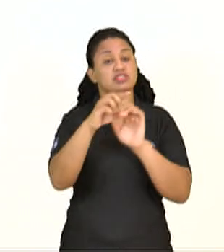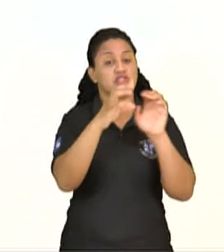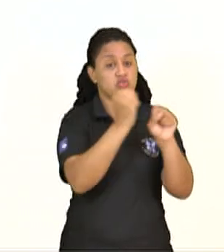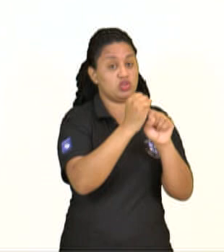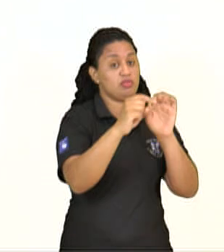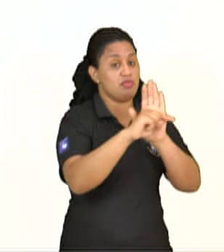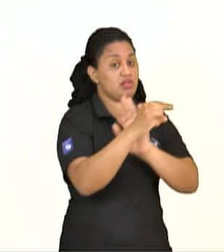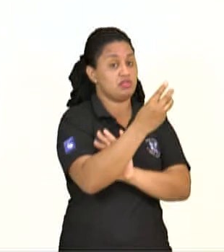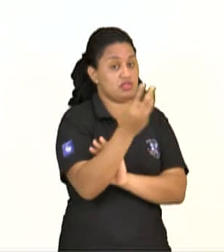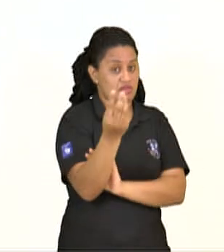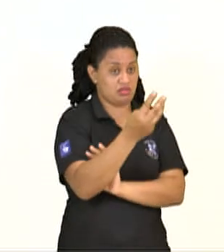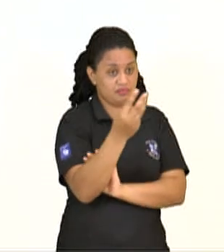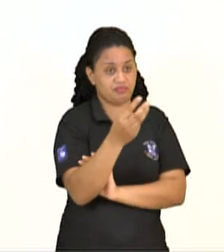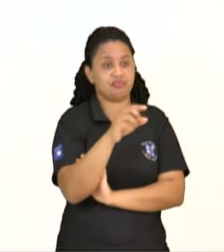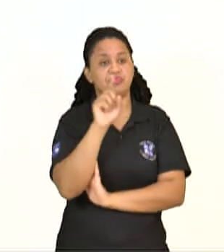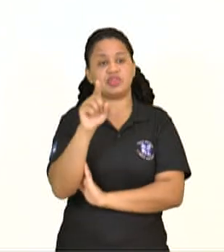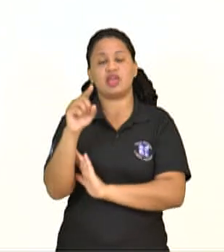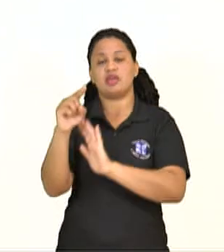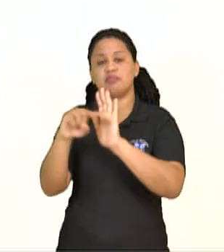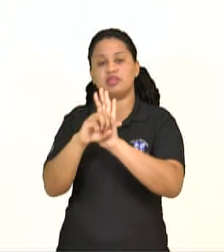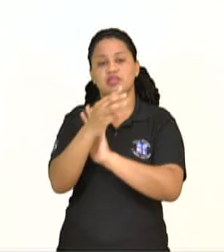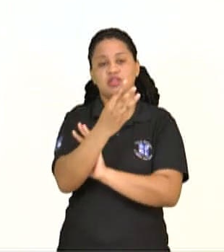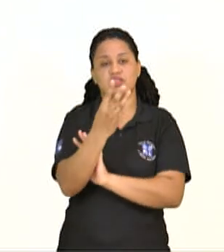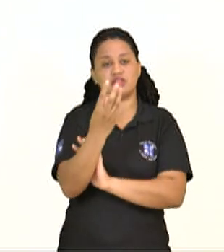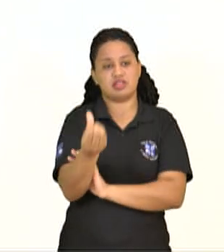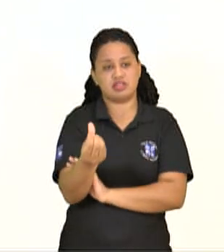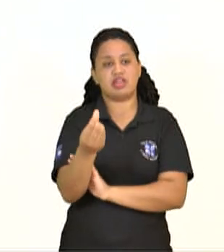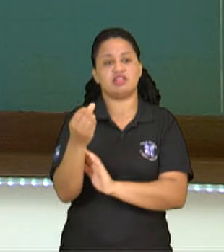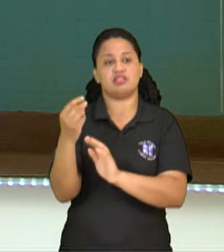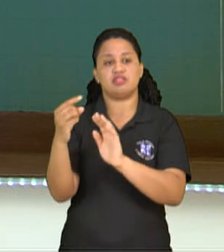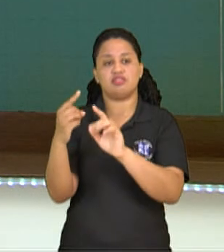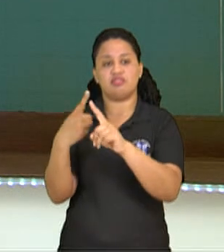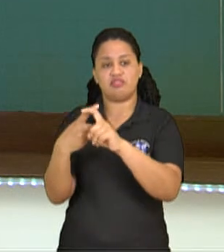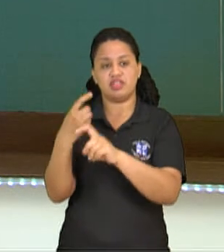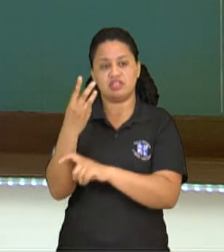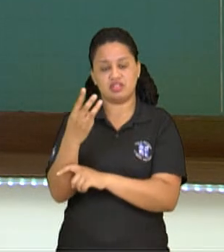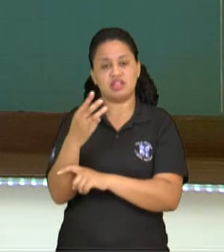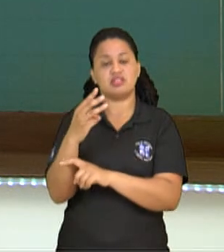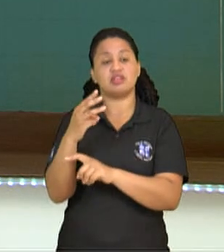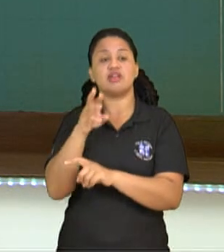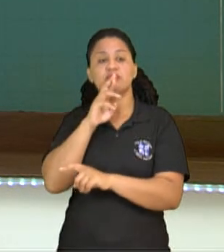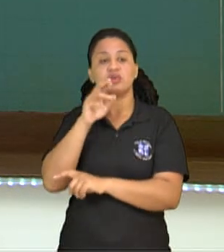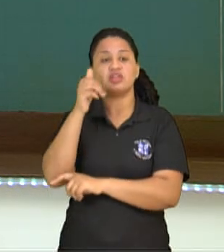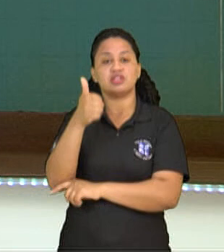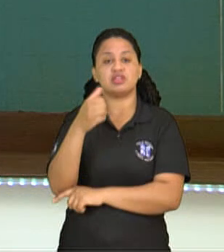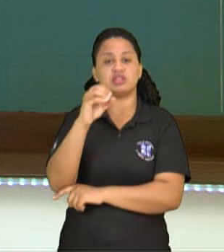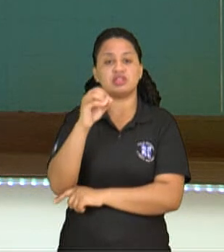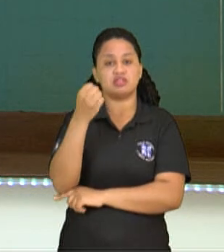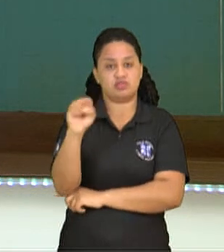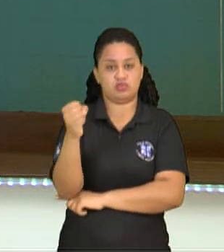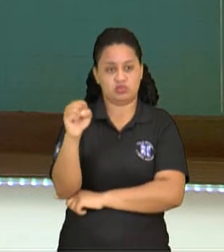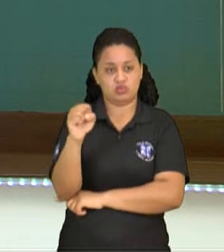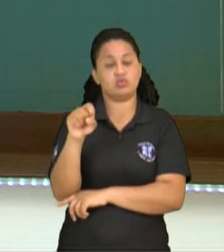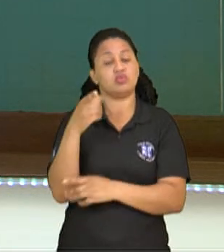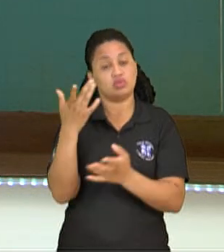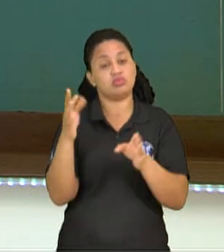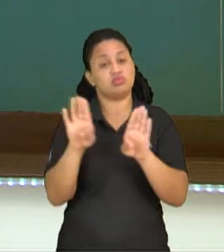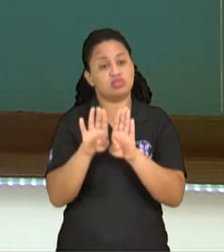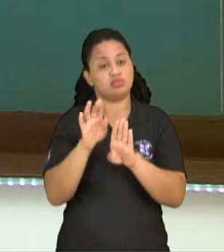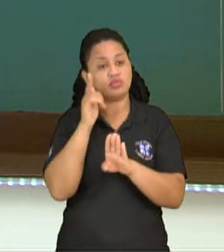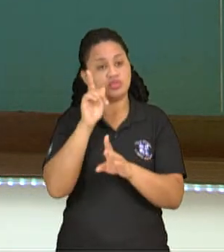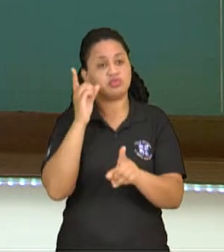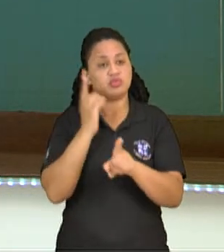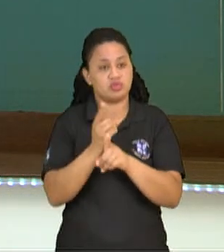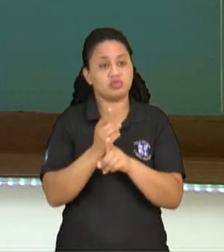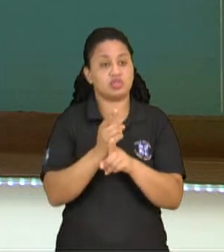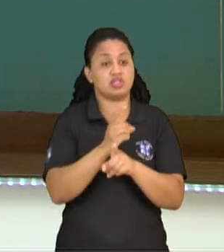33. E menos 36 vezes 3 é menos 108. Então, aí, nesse caso, a gente já conseguiu encontrar também ali, né? Olha